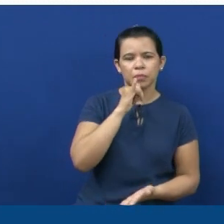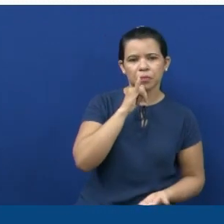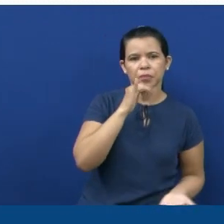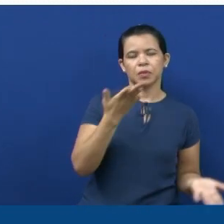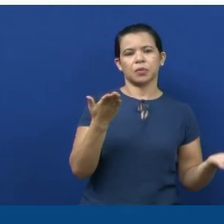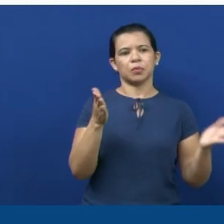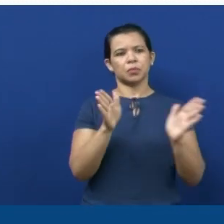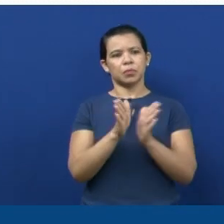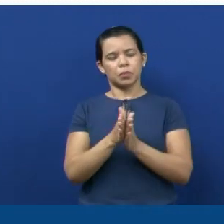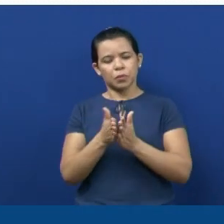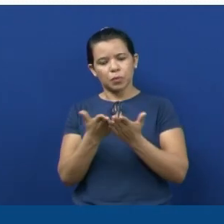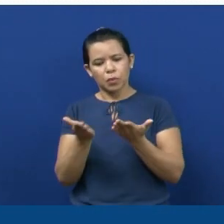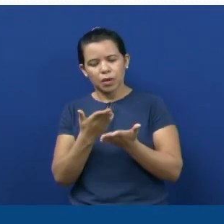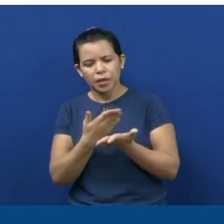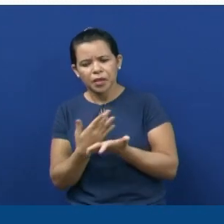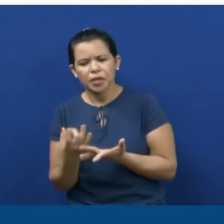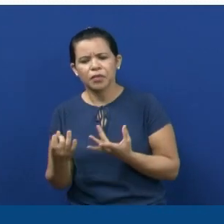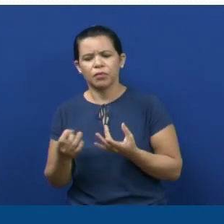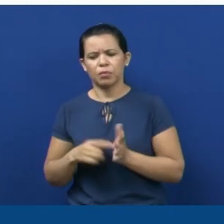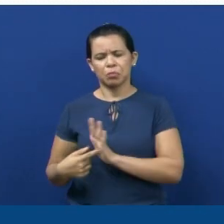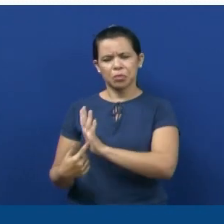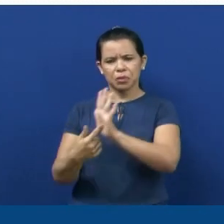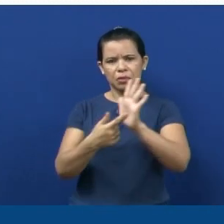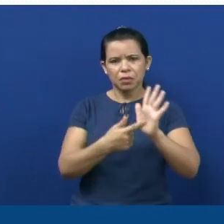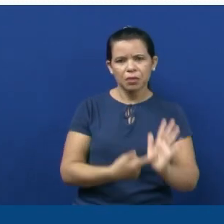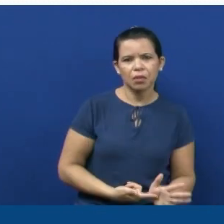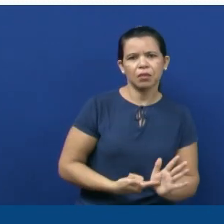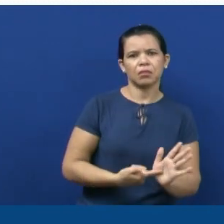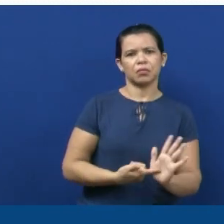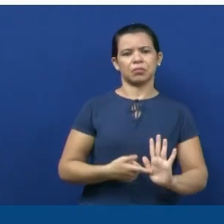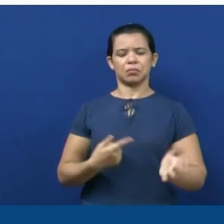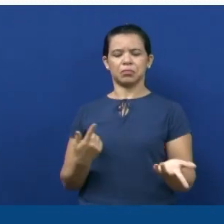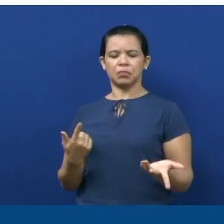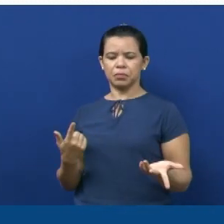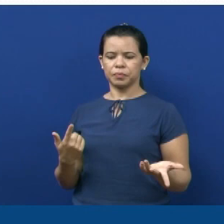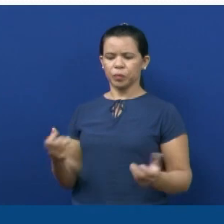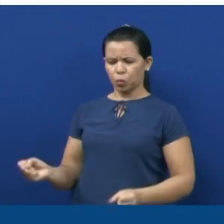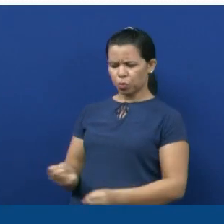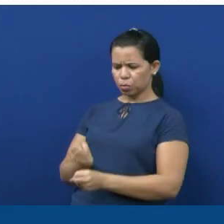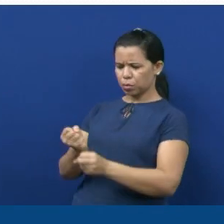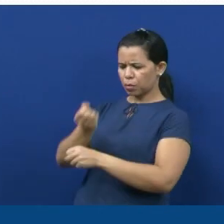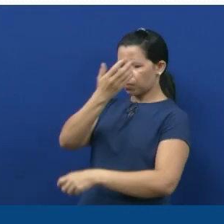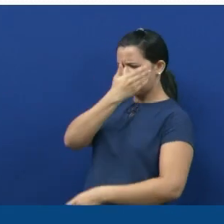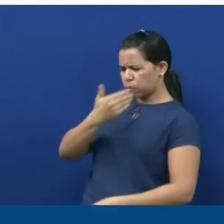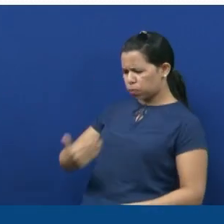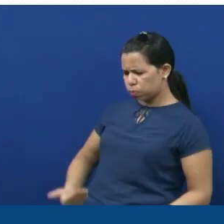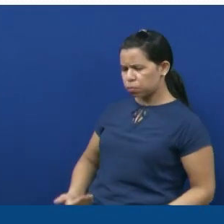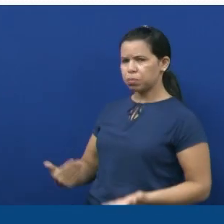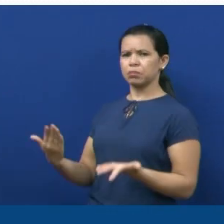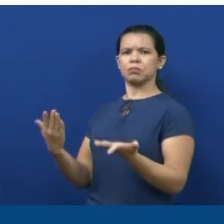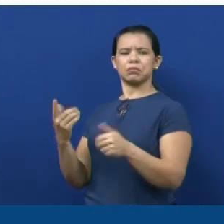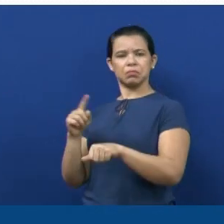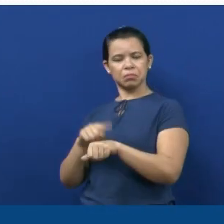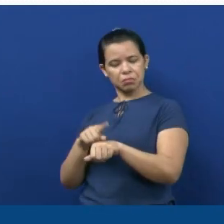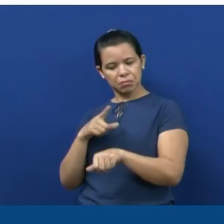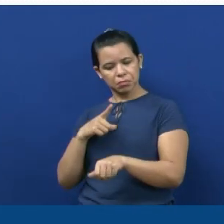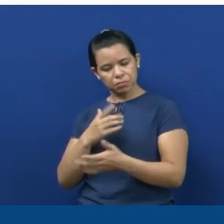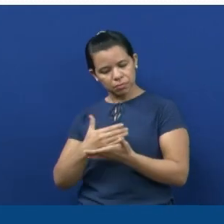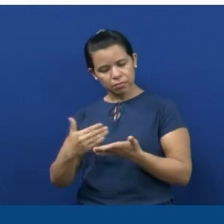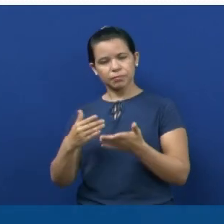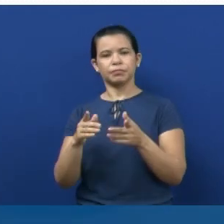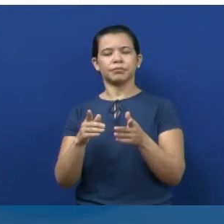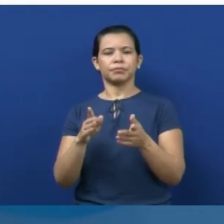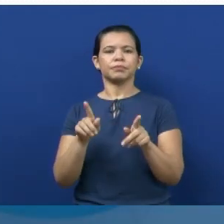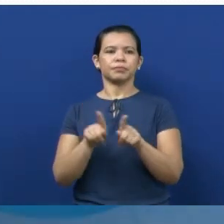de uma obra pública, né? Isso é um tempo de curta duração. Média duração. O que seria média duração?